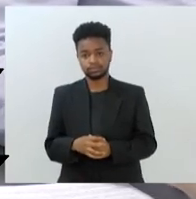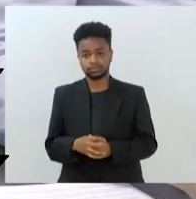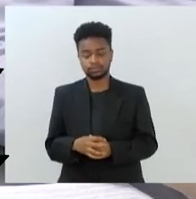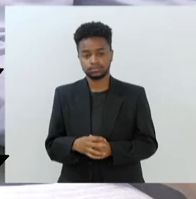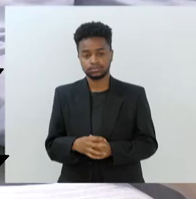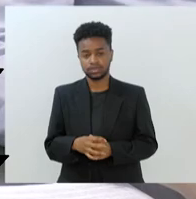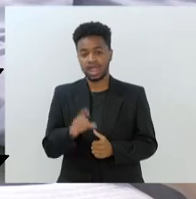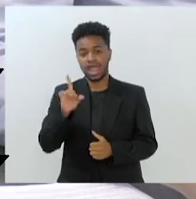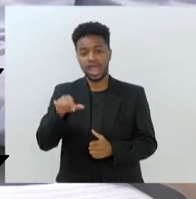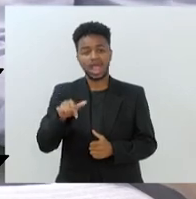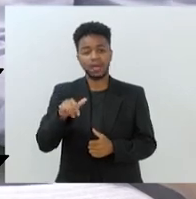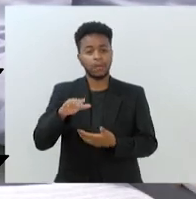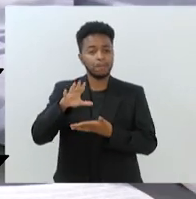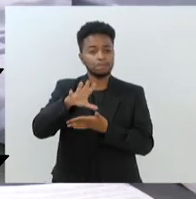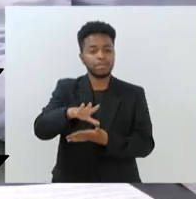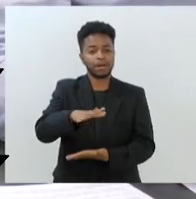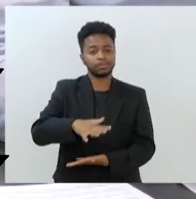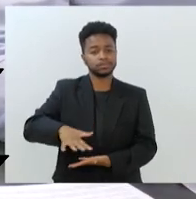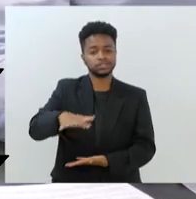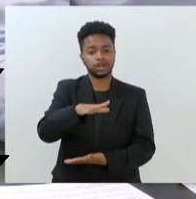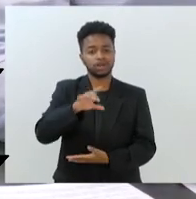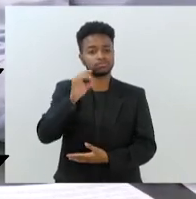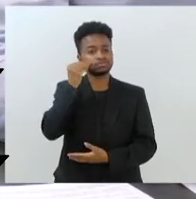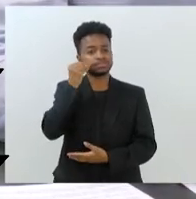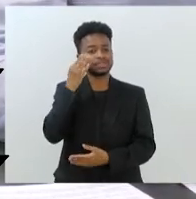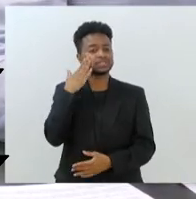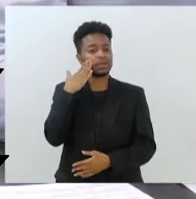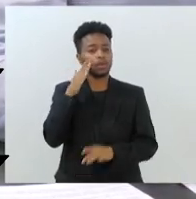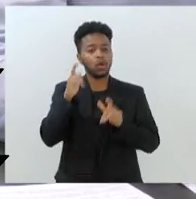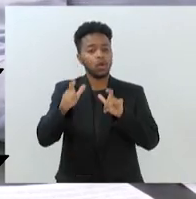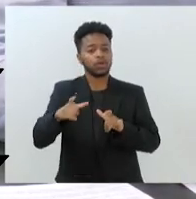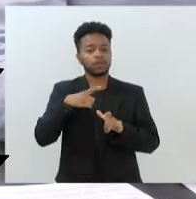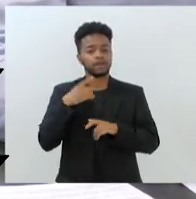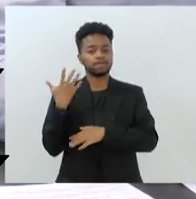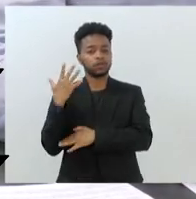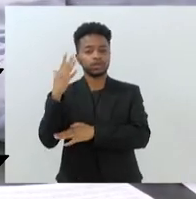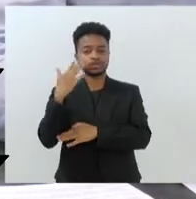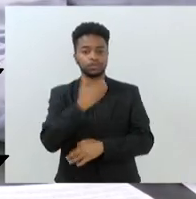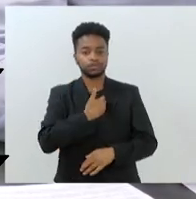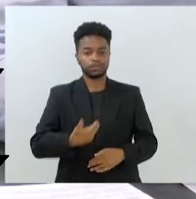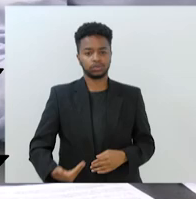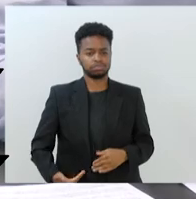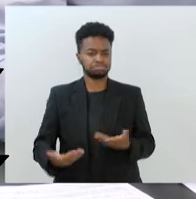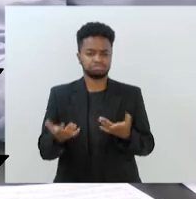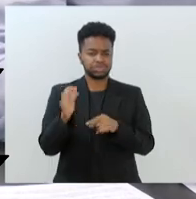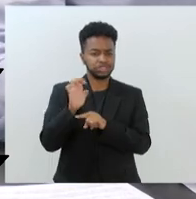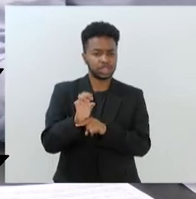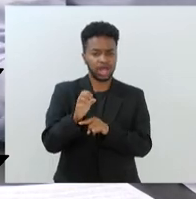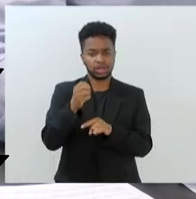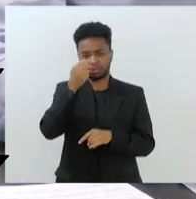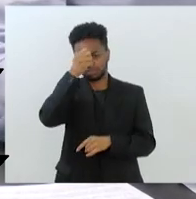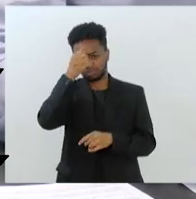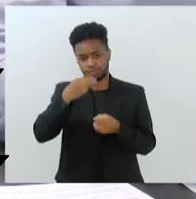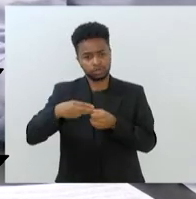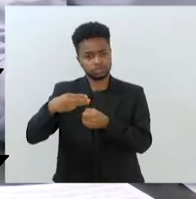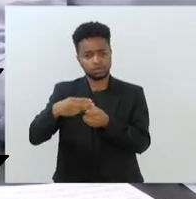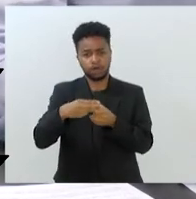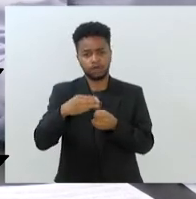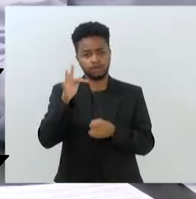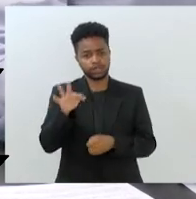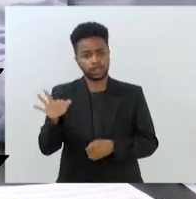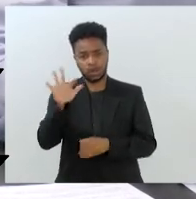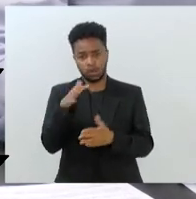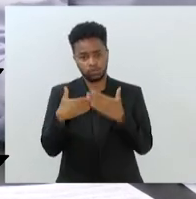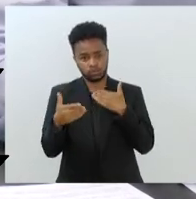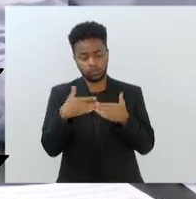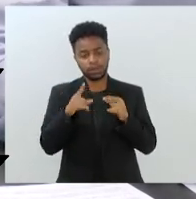um mapa genérico, para você saber onde é que estão as florestas públicas, estaduais, municipais, federais. Eu não estou